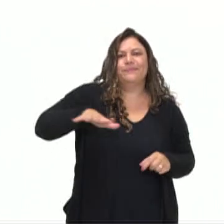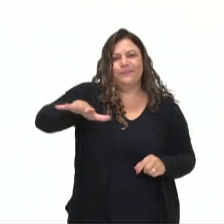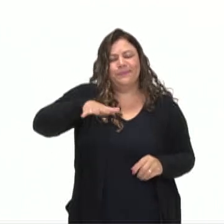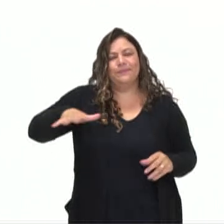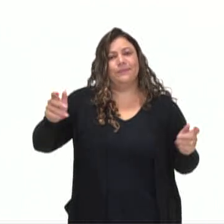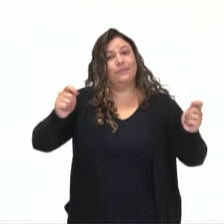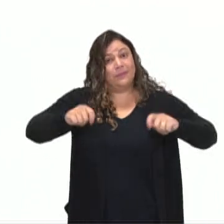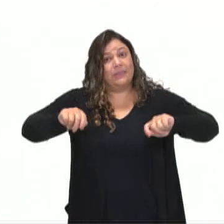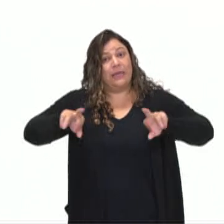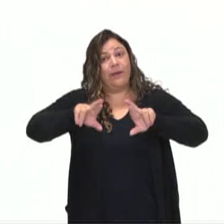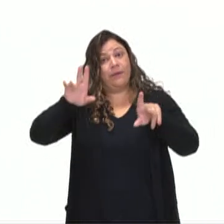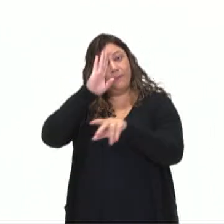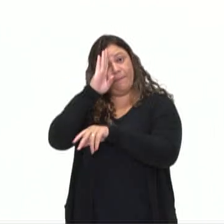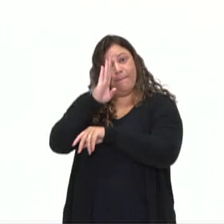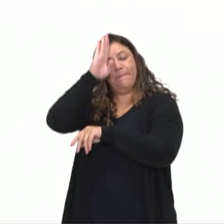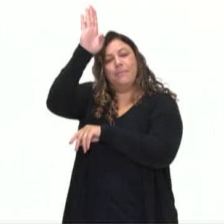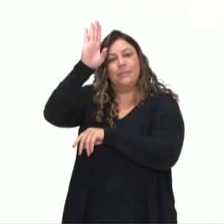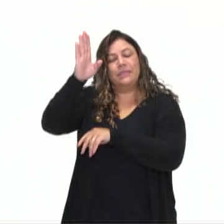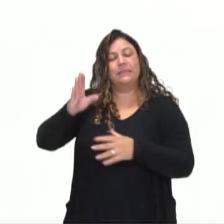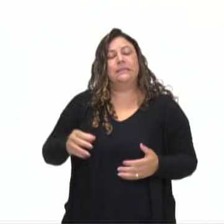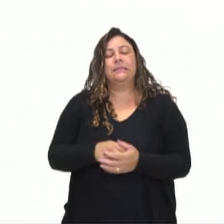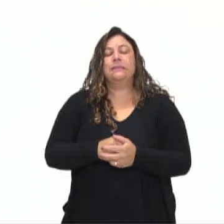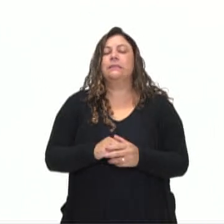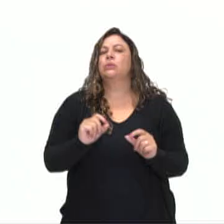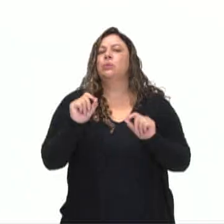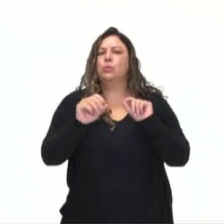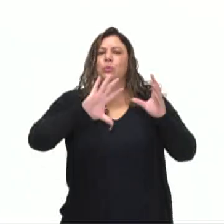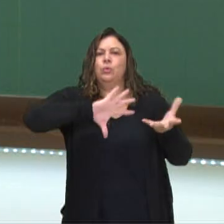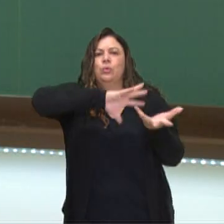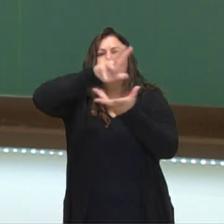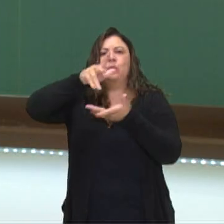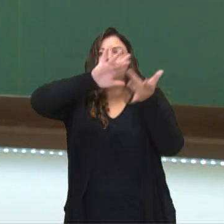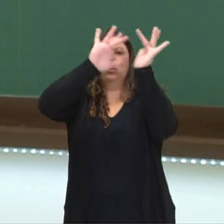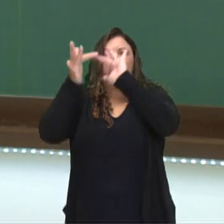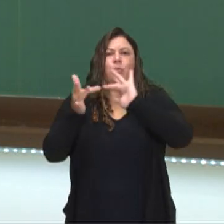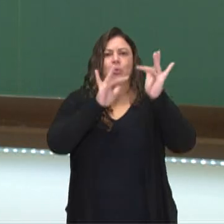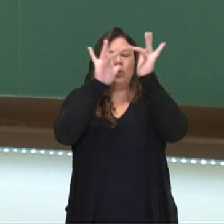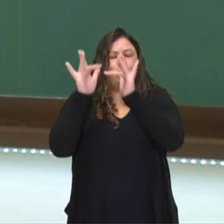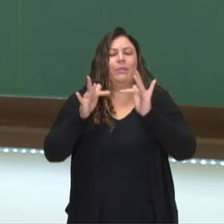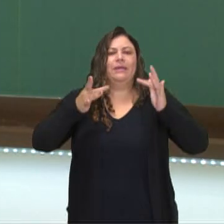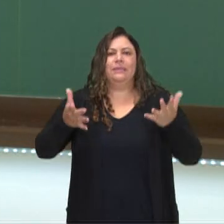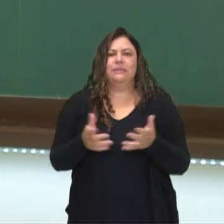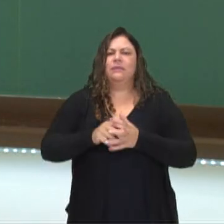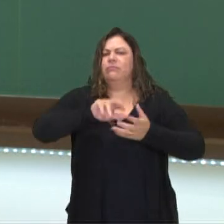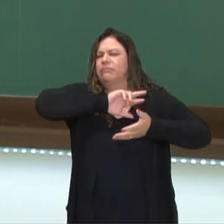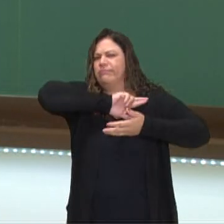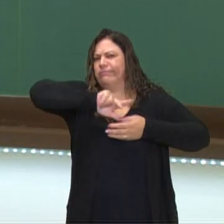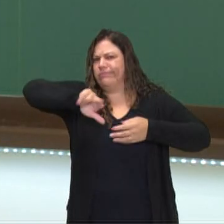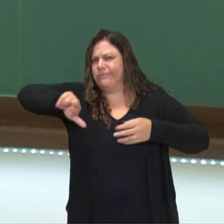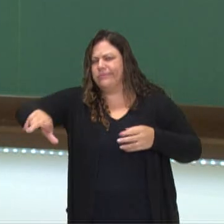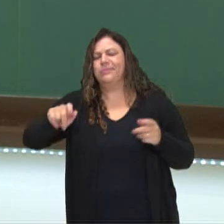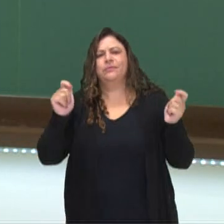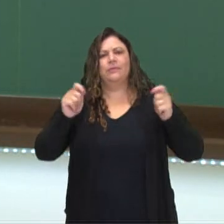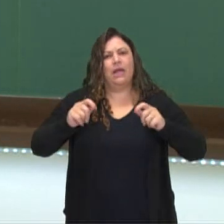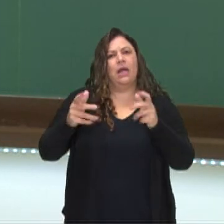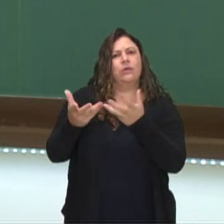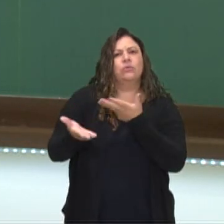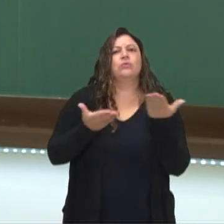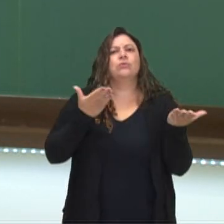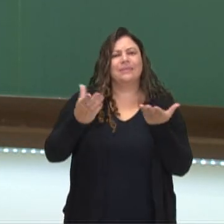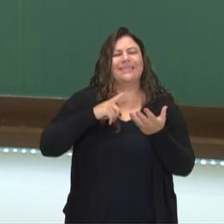parte essencial do que chamamos de globalização. Então, nas mais diversas esferas, nós vamos ter